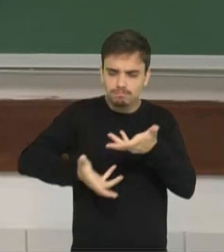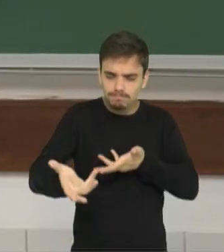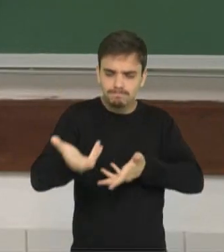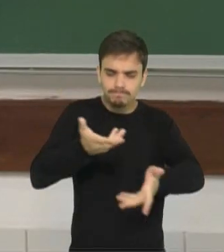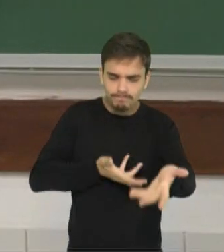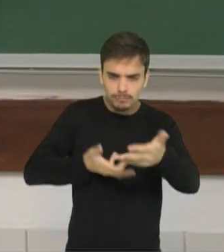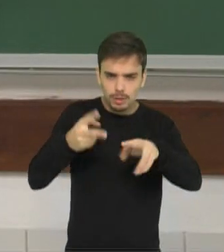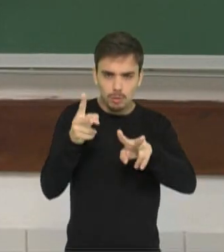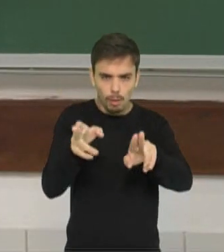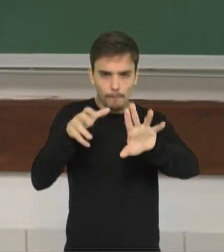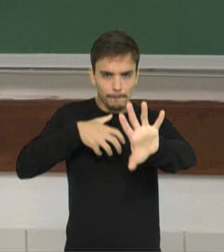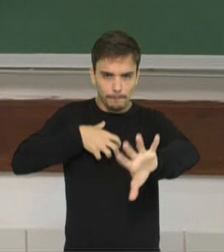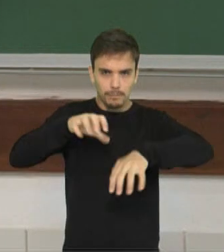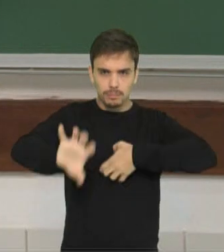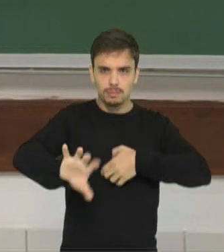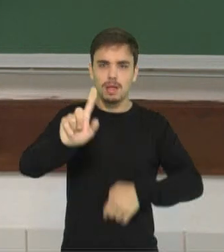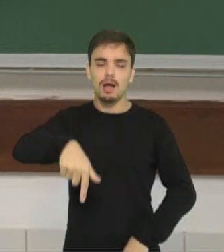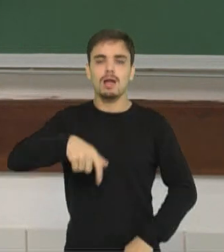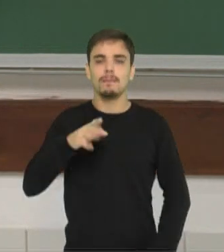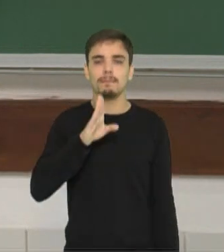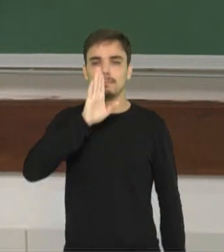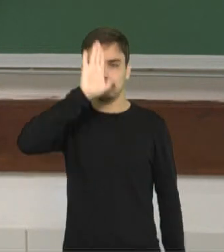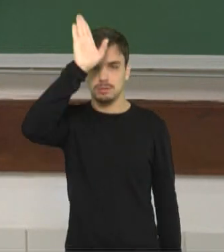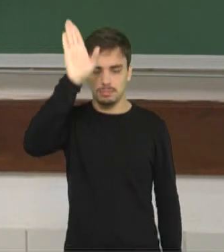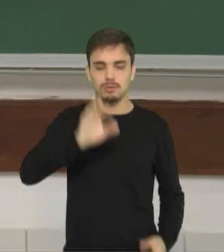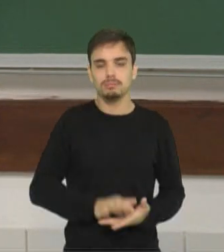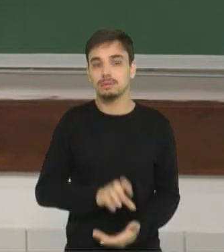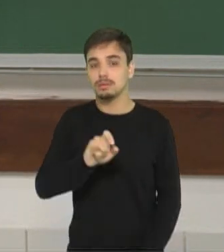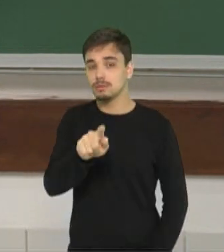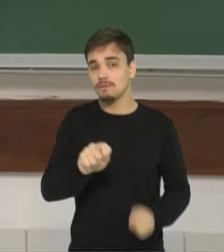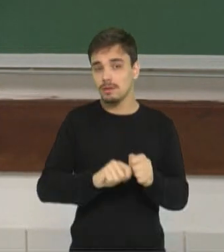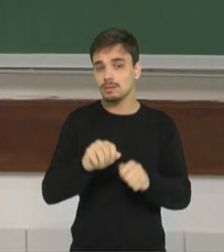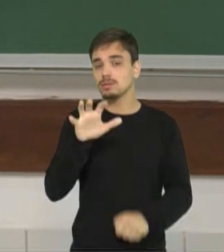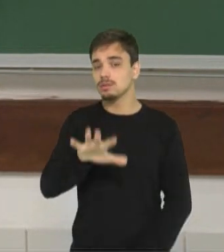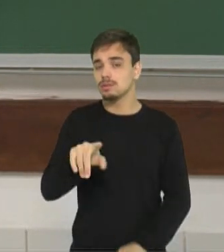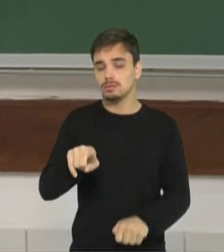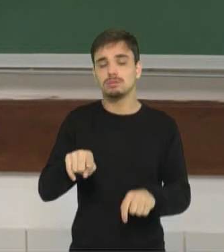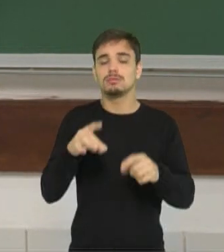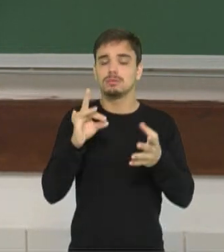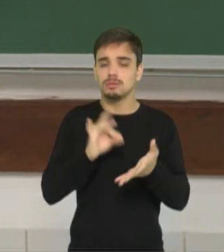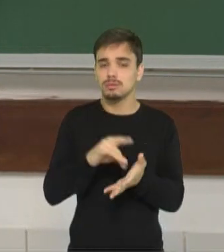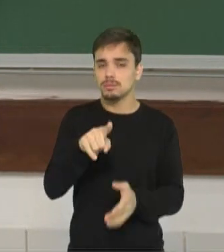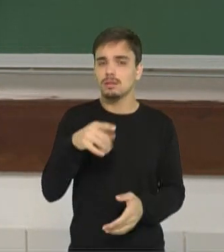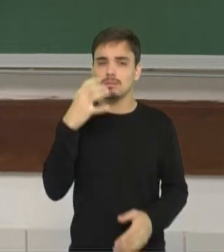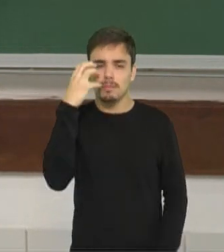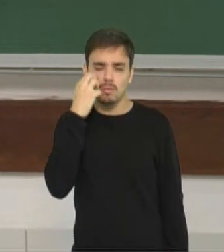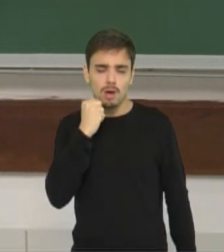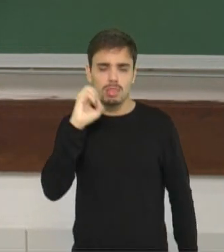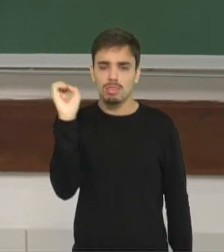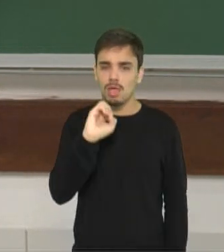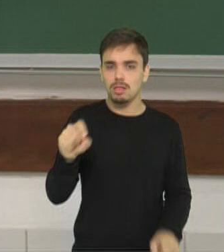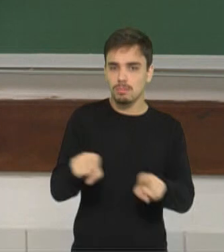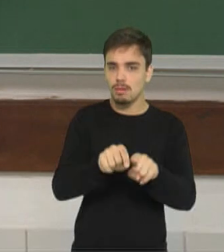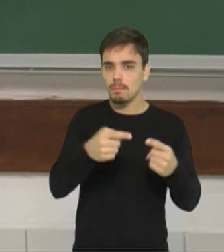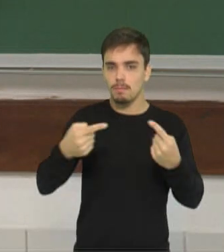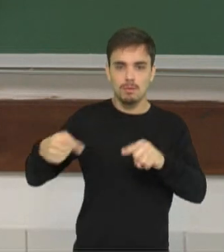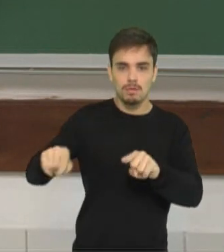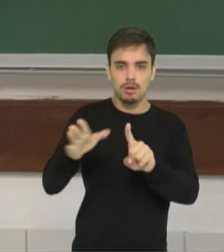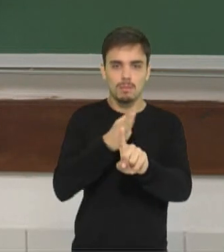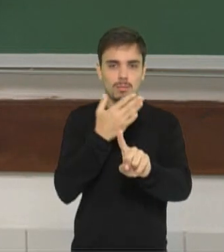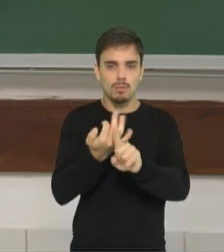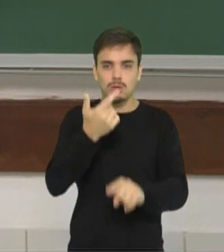ser tratado. Isso é o principal. Se você fizer isso, provavelmente você não vai magoar ou provocar bullying em outra